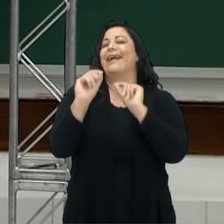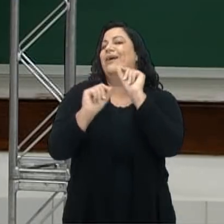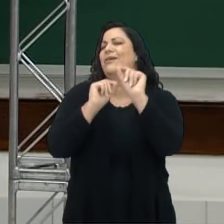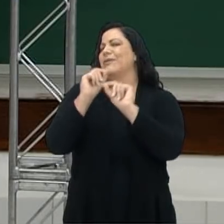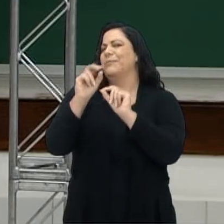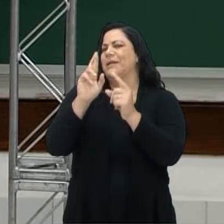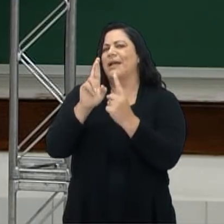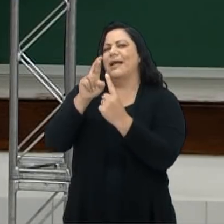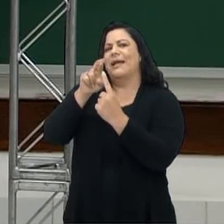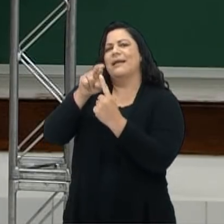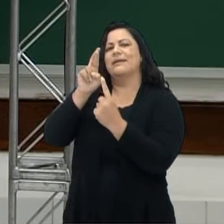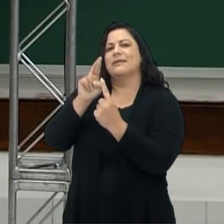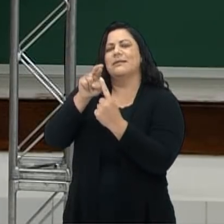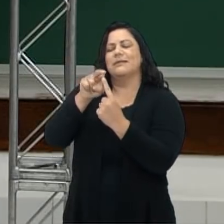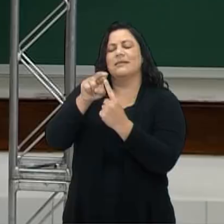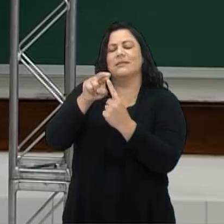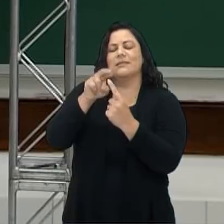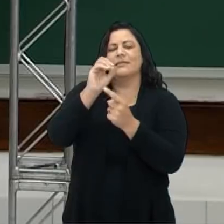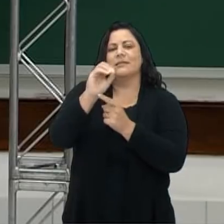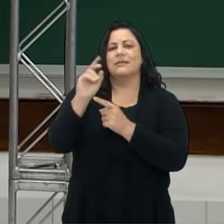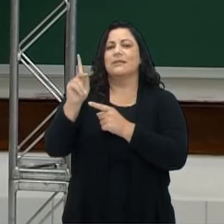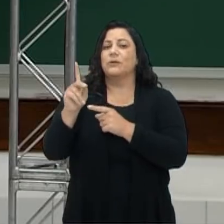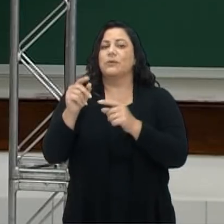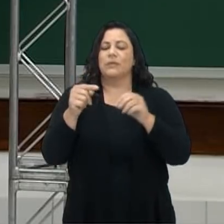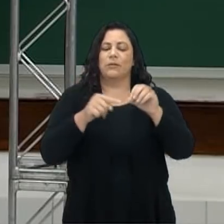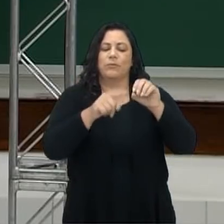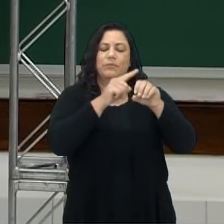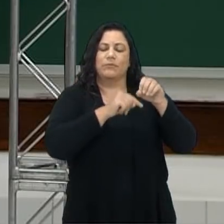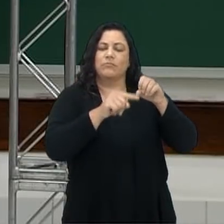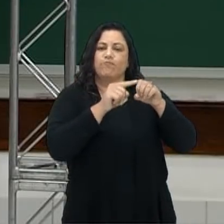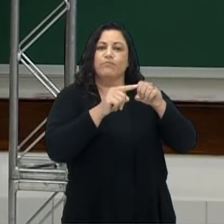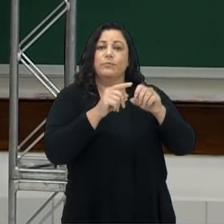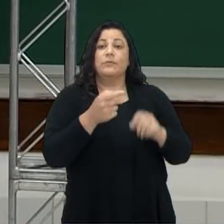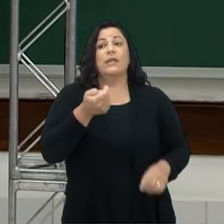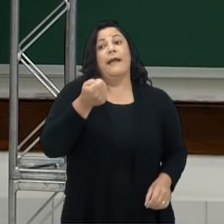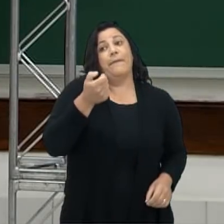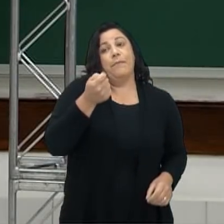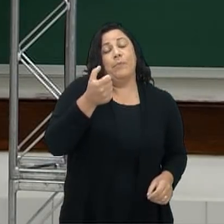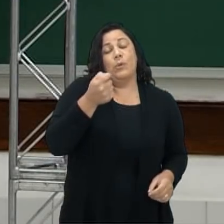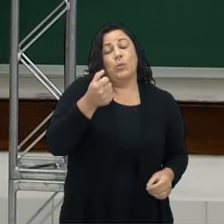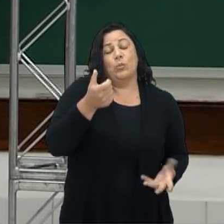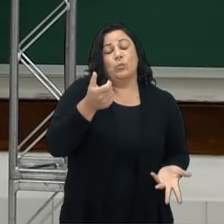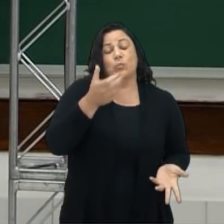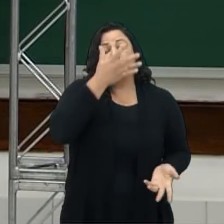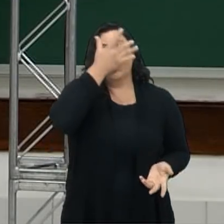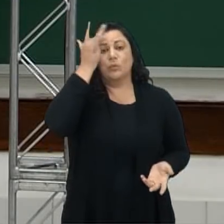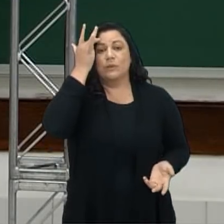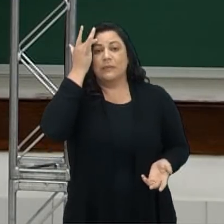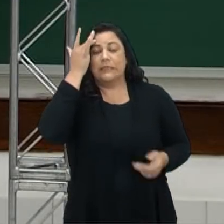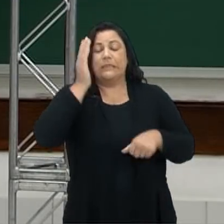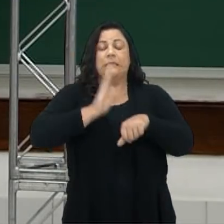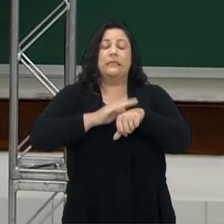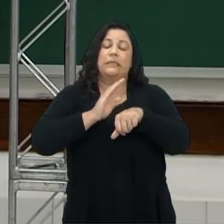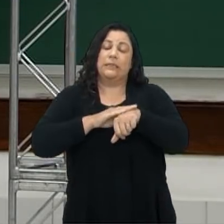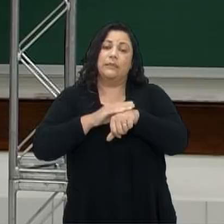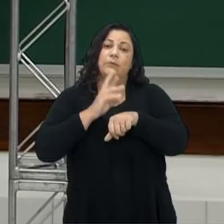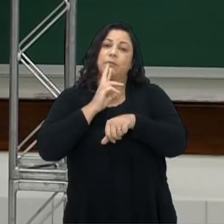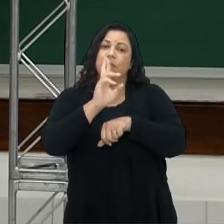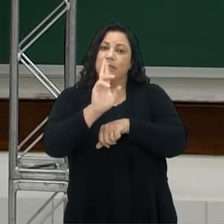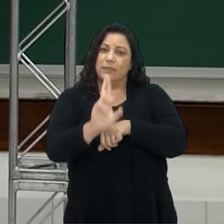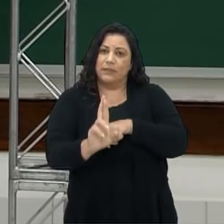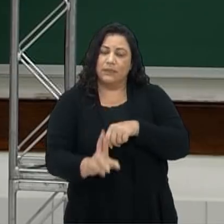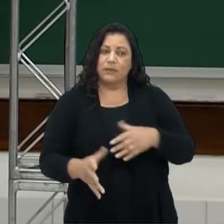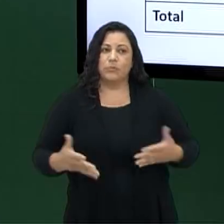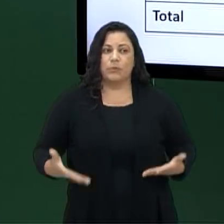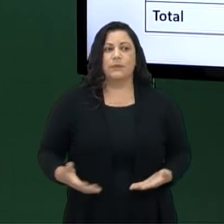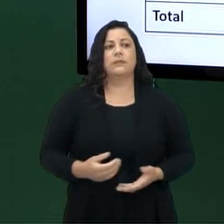pedaço representa o quê? Representa as pessoas que afirmam passar pouco tempo. Então, você vai fazer uma cor diferente, tá? Eu vou escolher um